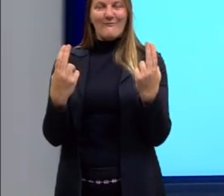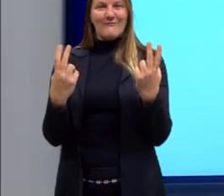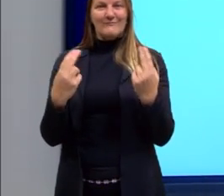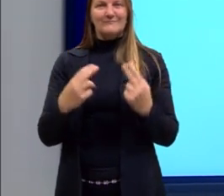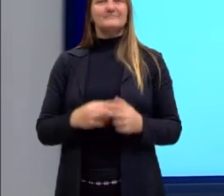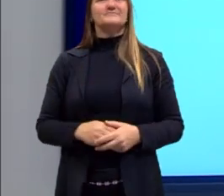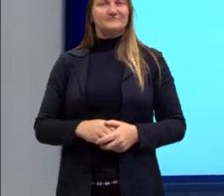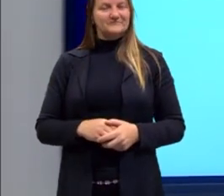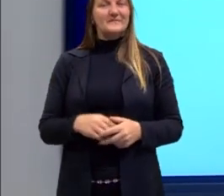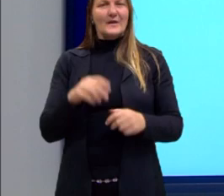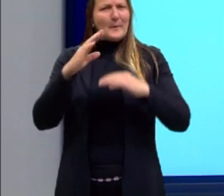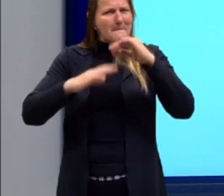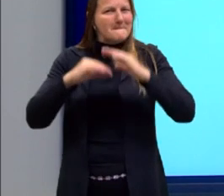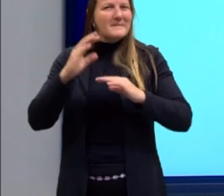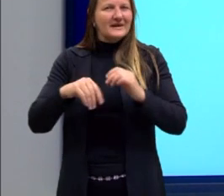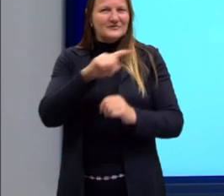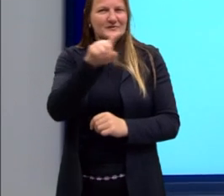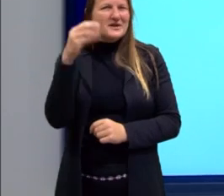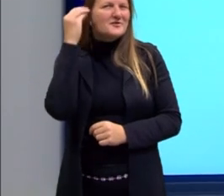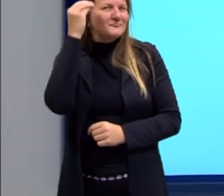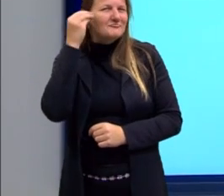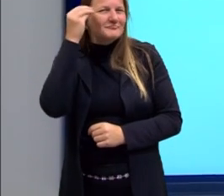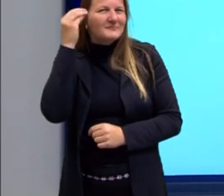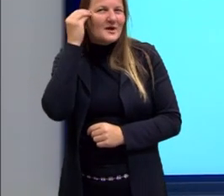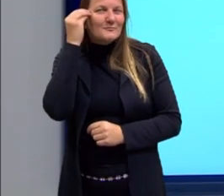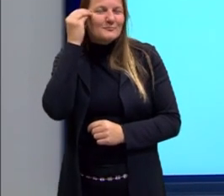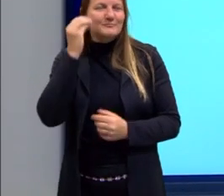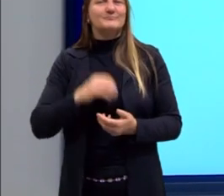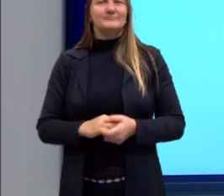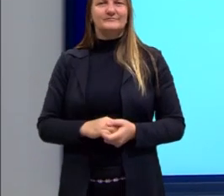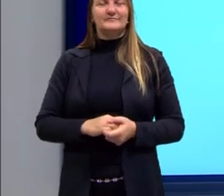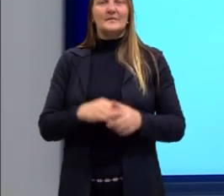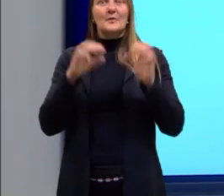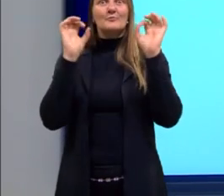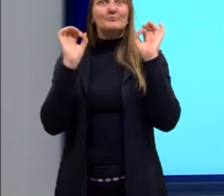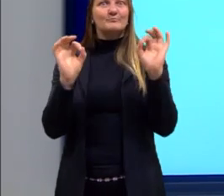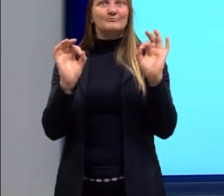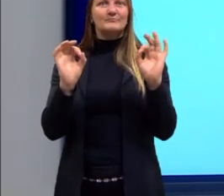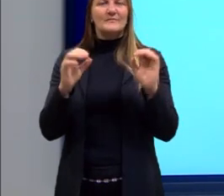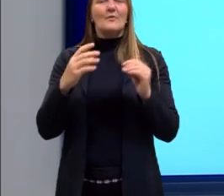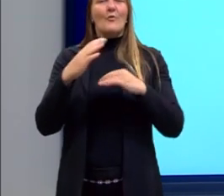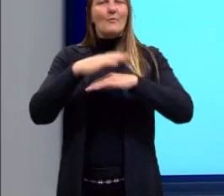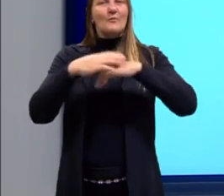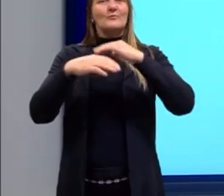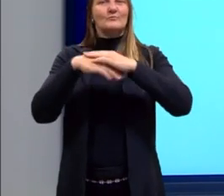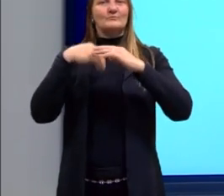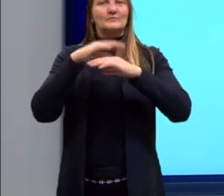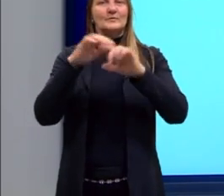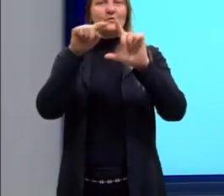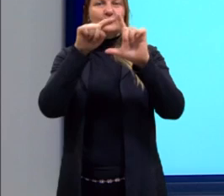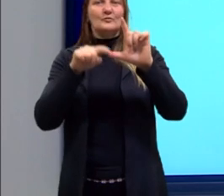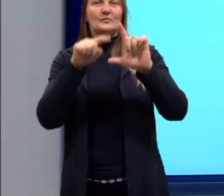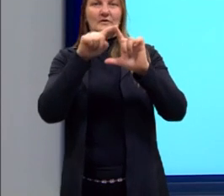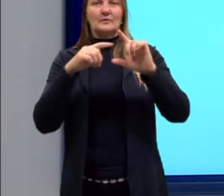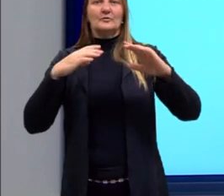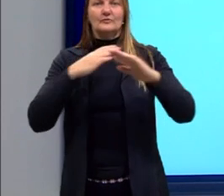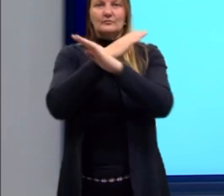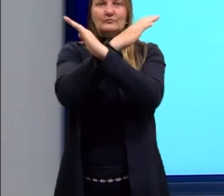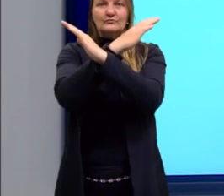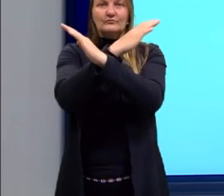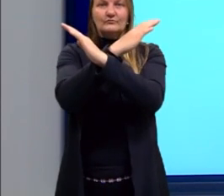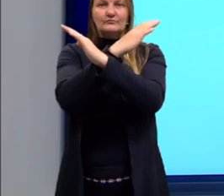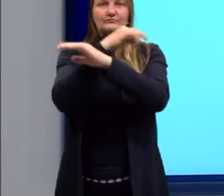é uma forma prática então determinar Exatamente Essa construção ali dos ângulos opostos